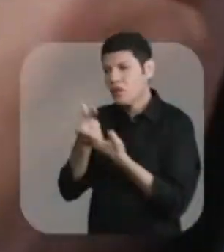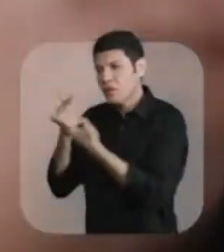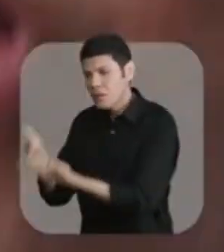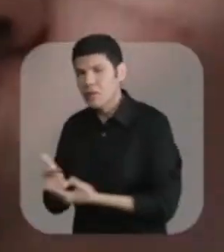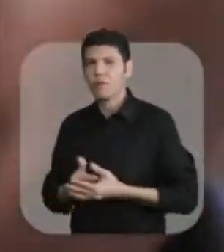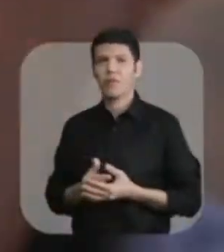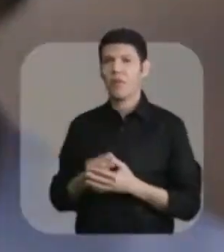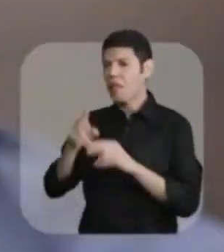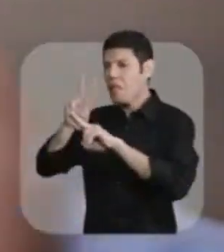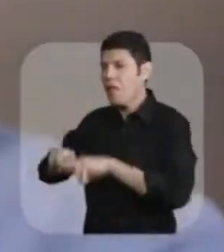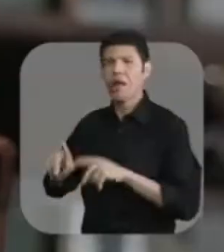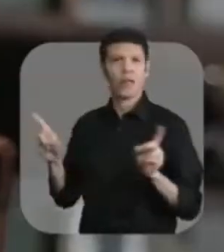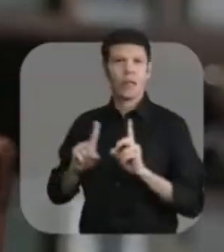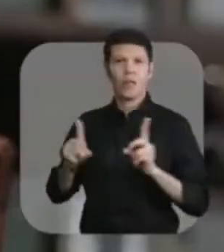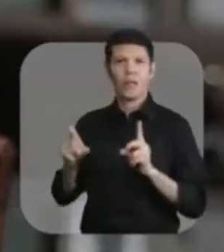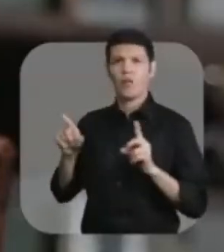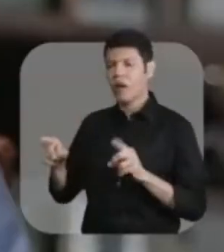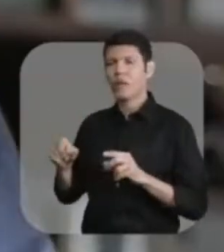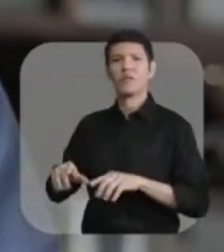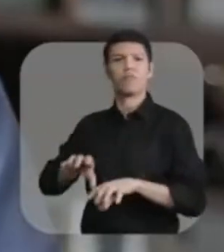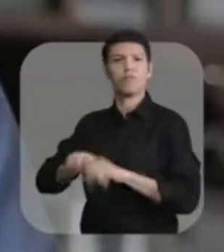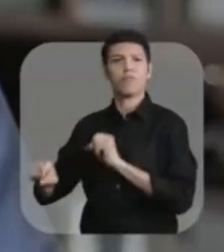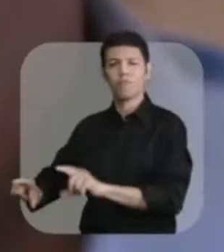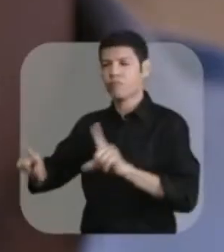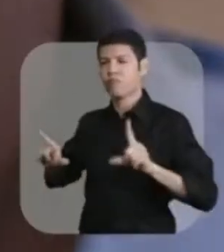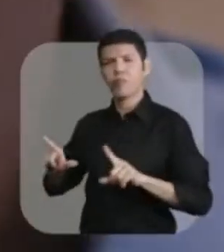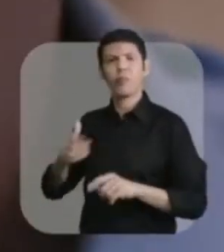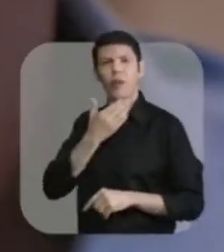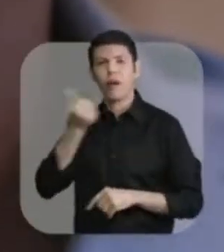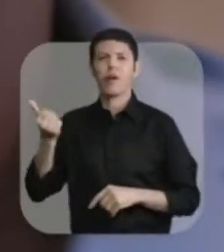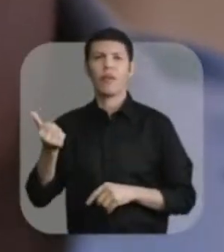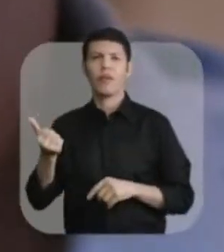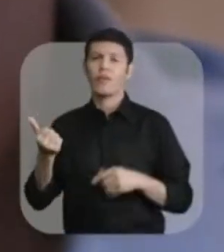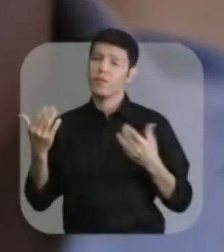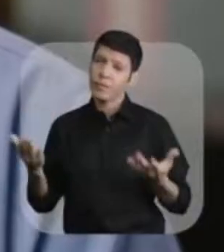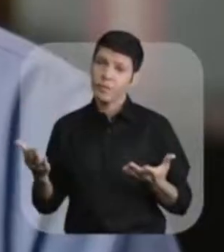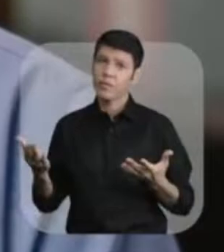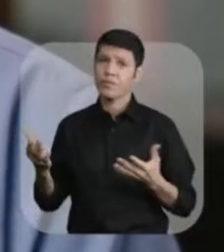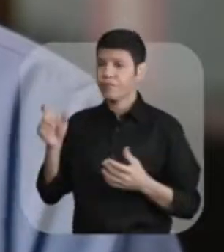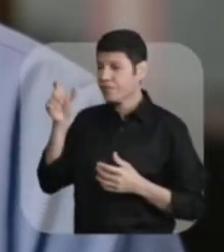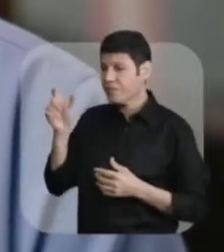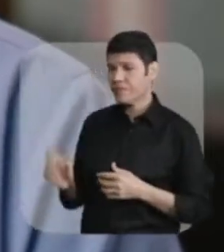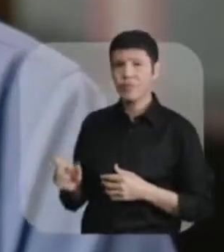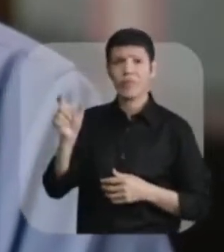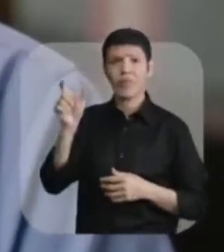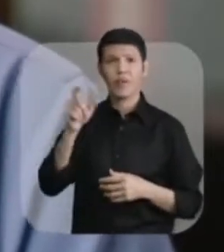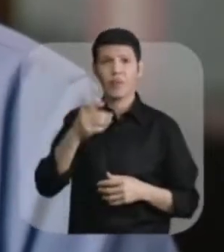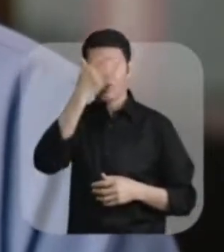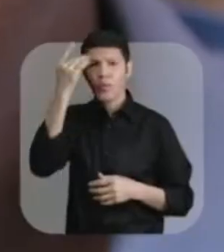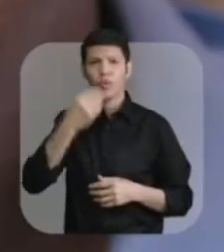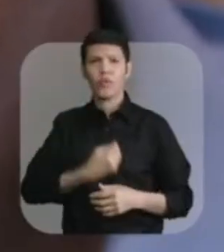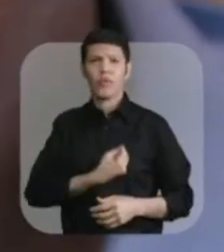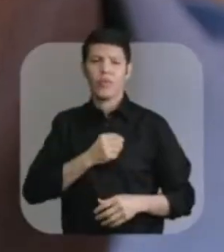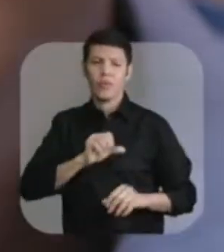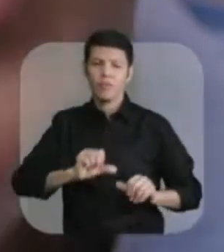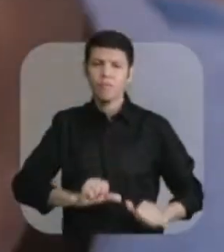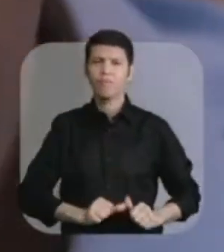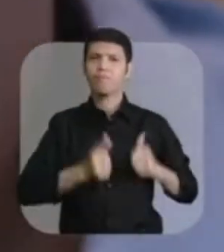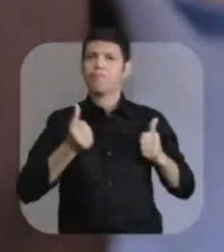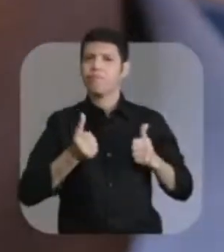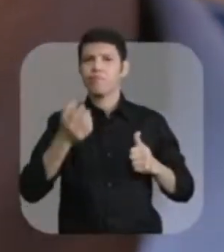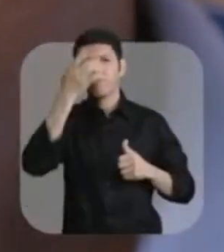dando o diploma no lugar da prisão. Amigo, isso muda.